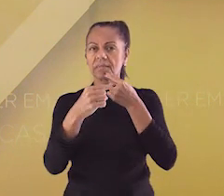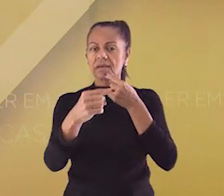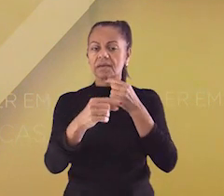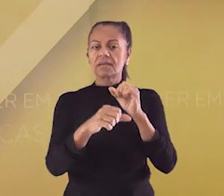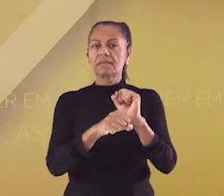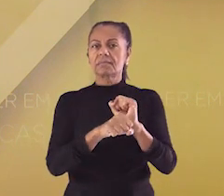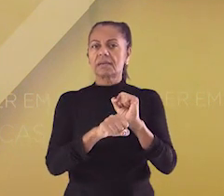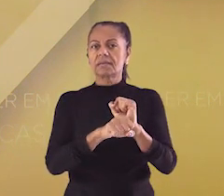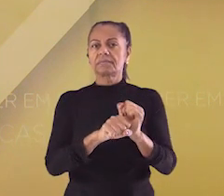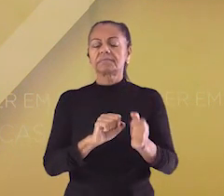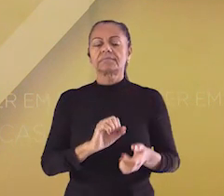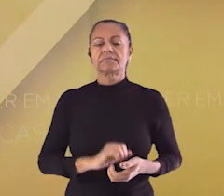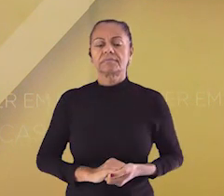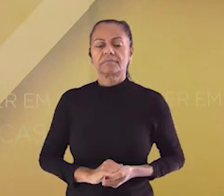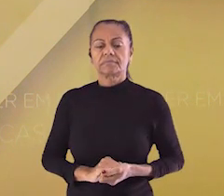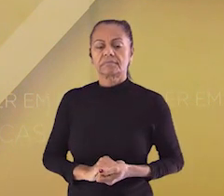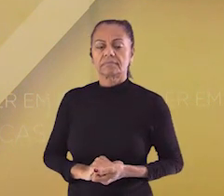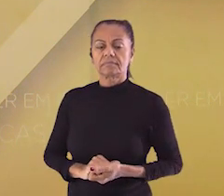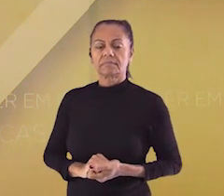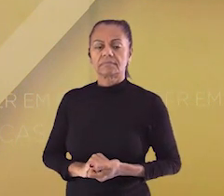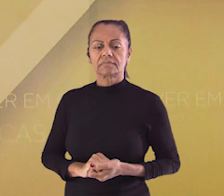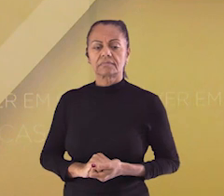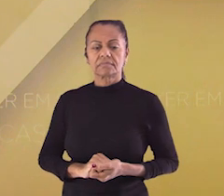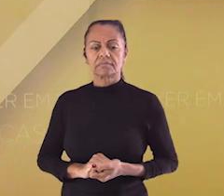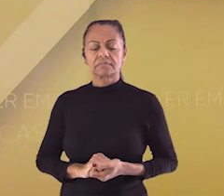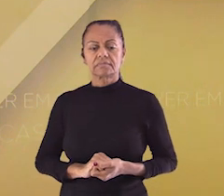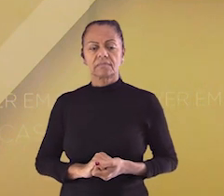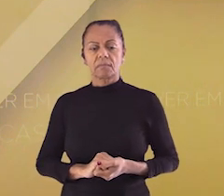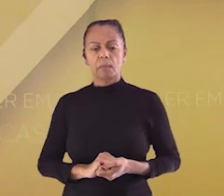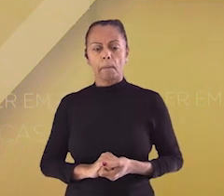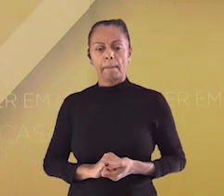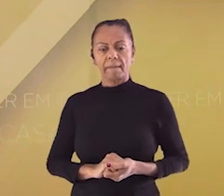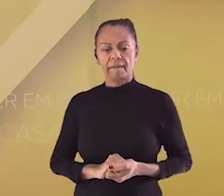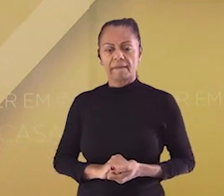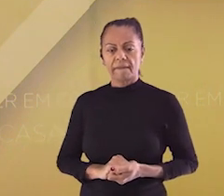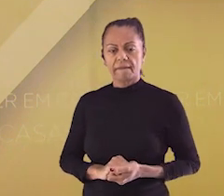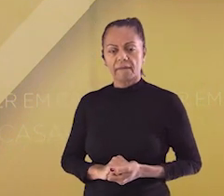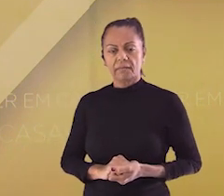Tampa e espera por uma semana.